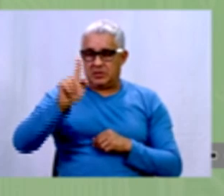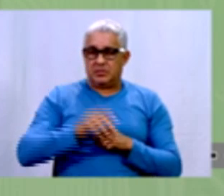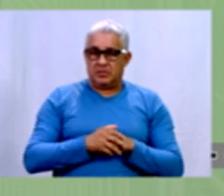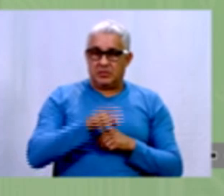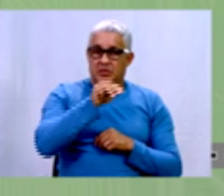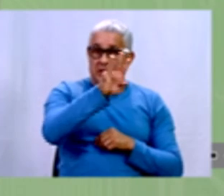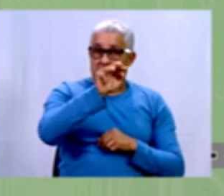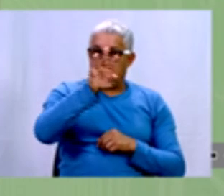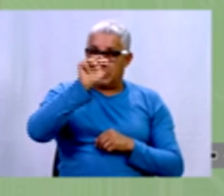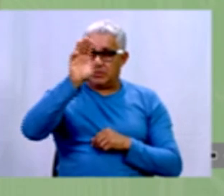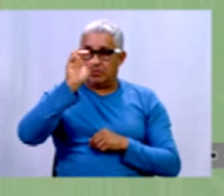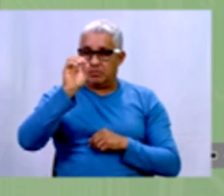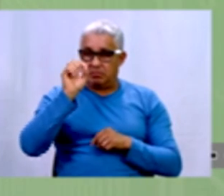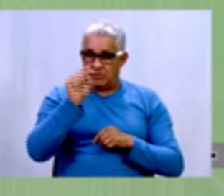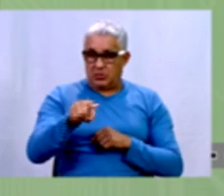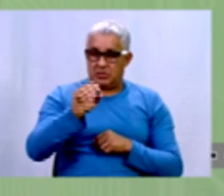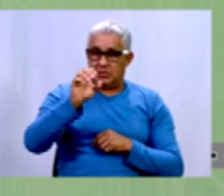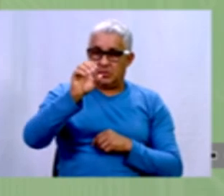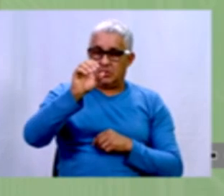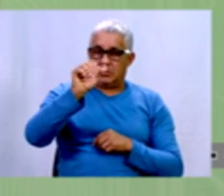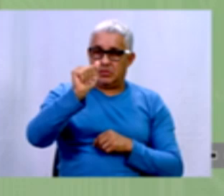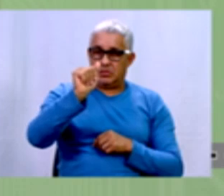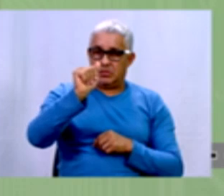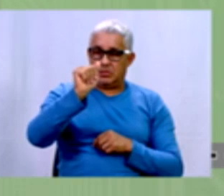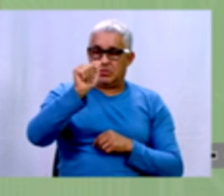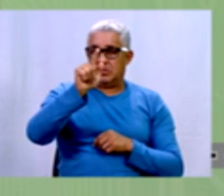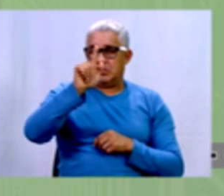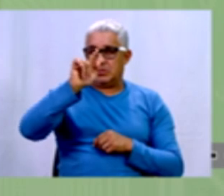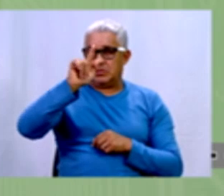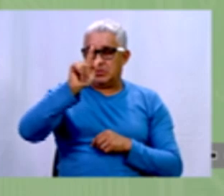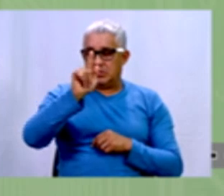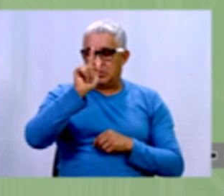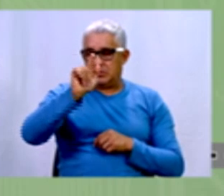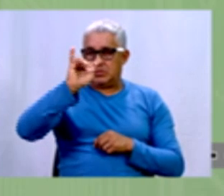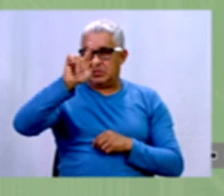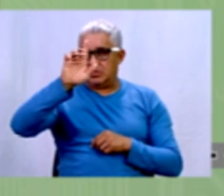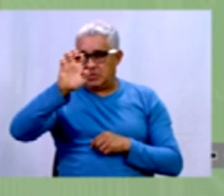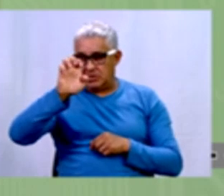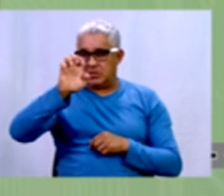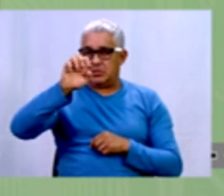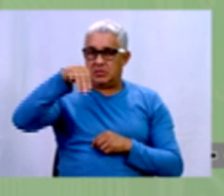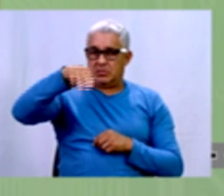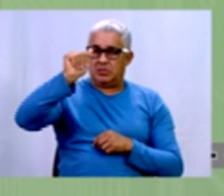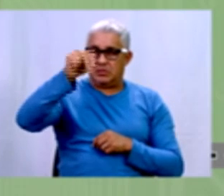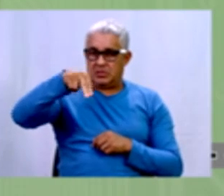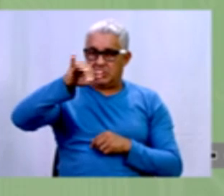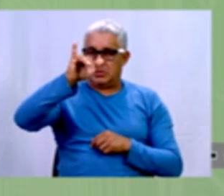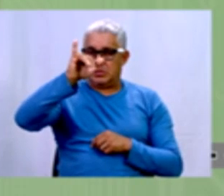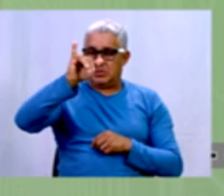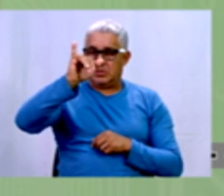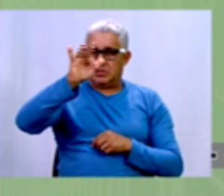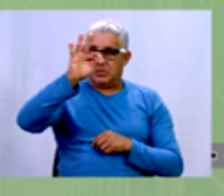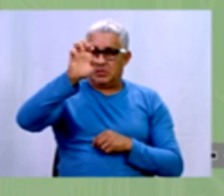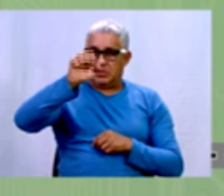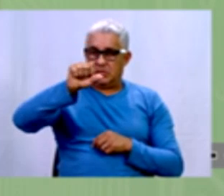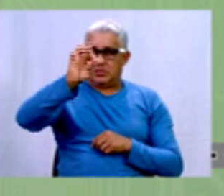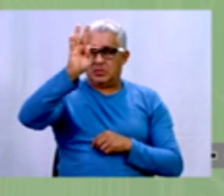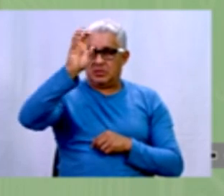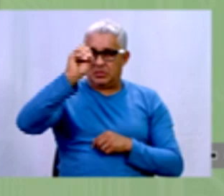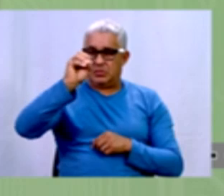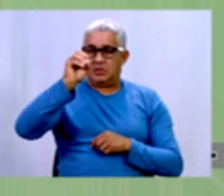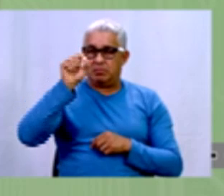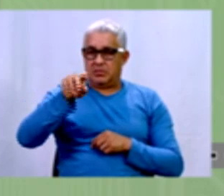iniciou o manifesto ágil, da onde nasceu, e aí então a partir daí as metodologias